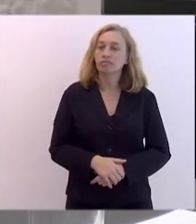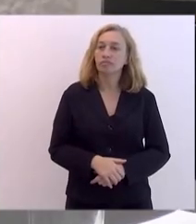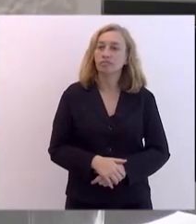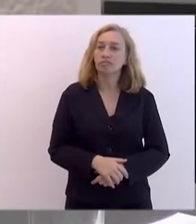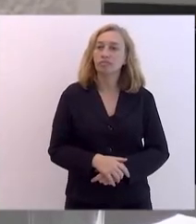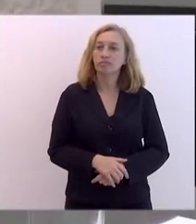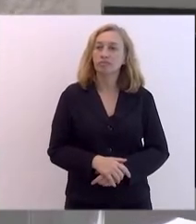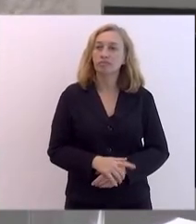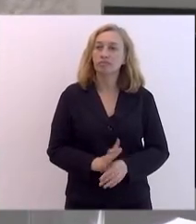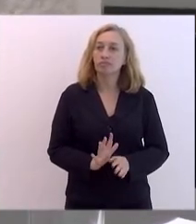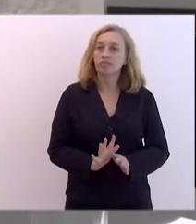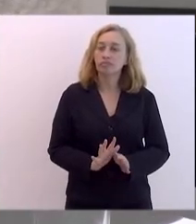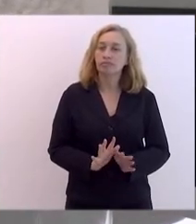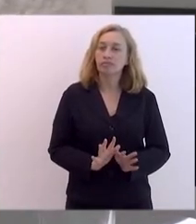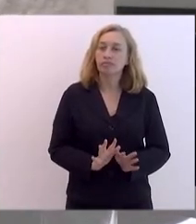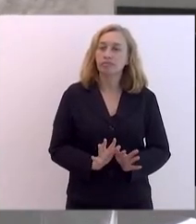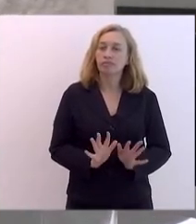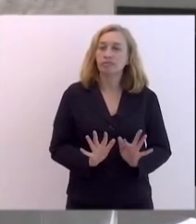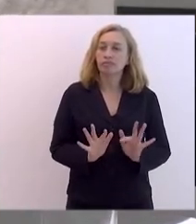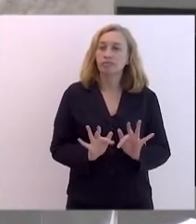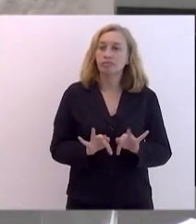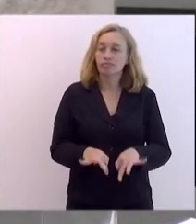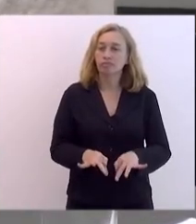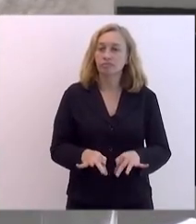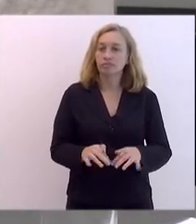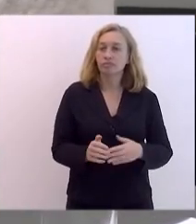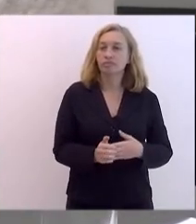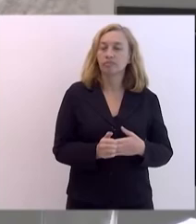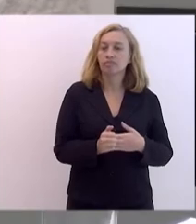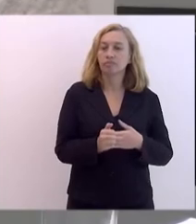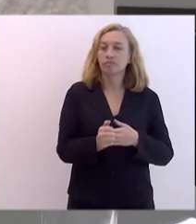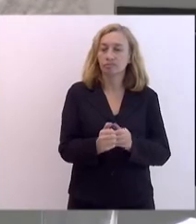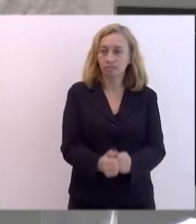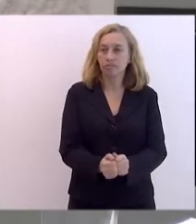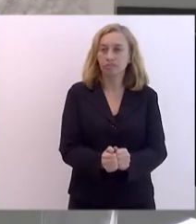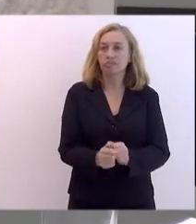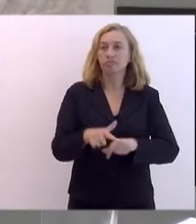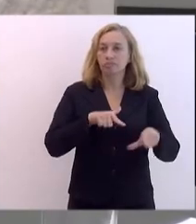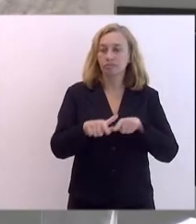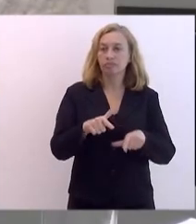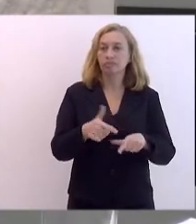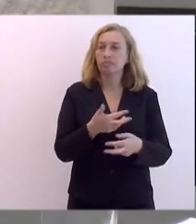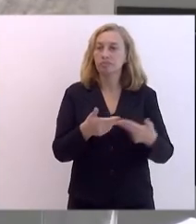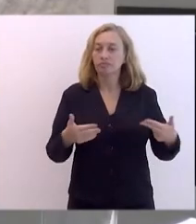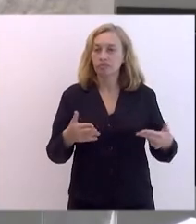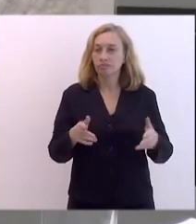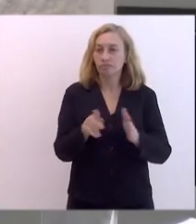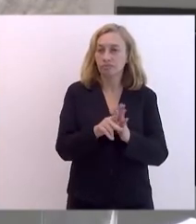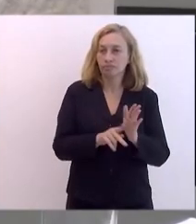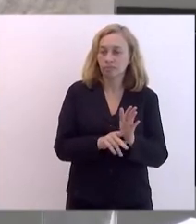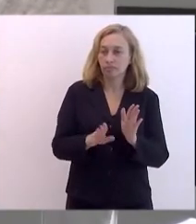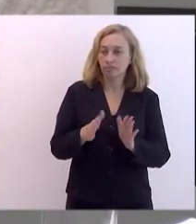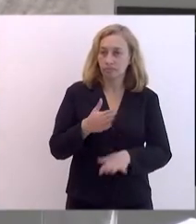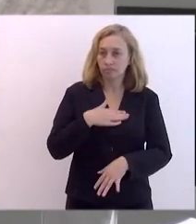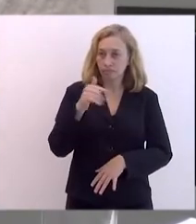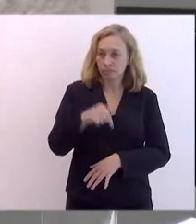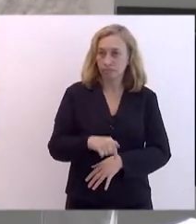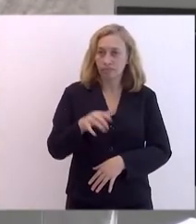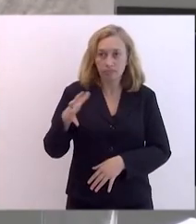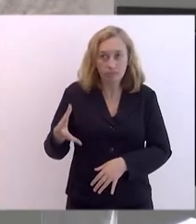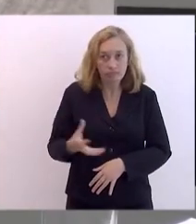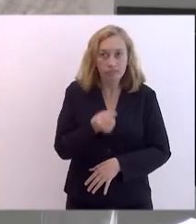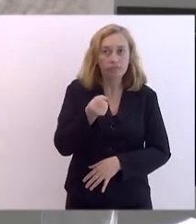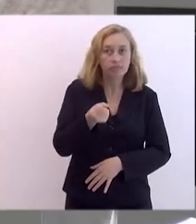a forma como Vossa Excelência conduz os trabalhos. Eu também fui... Muitos projetos meus já foram salvos por